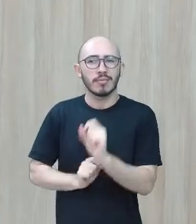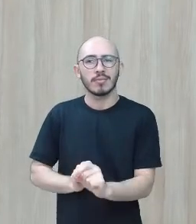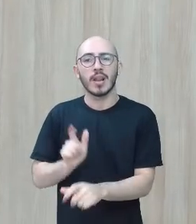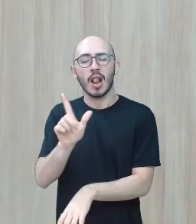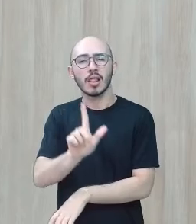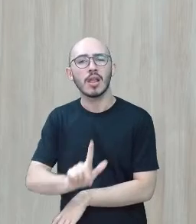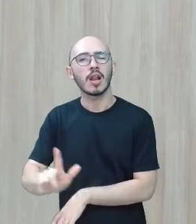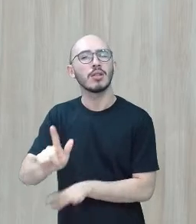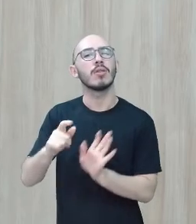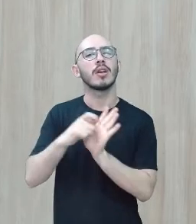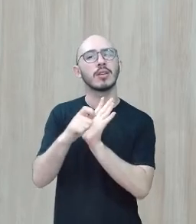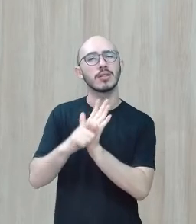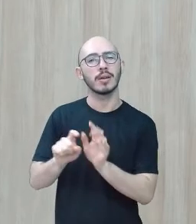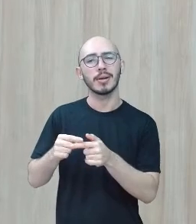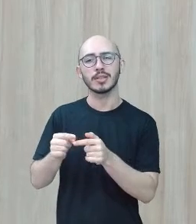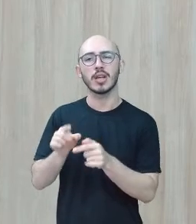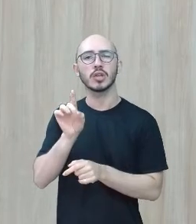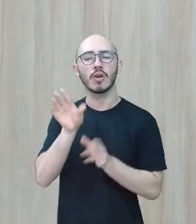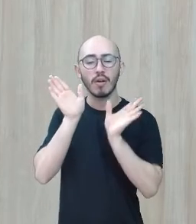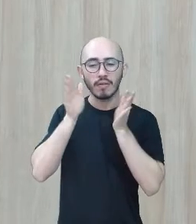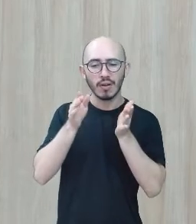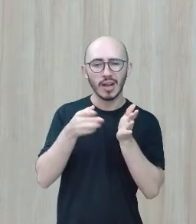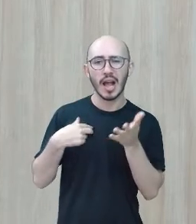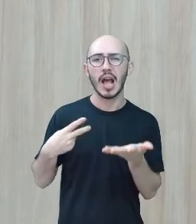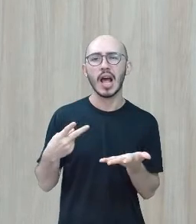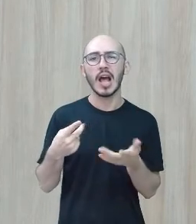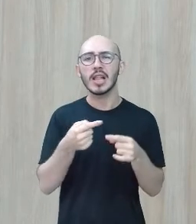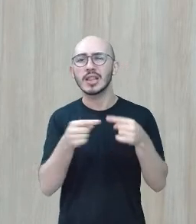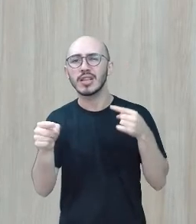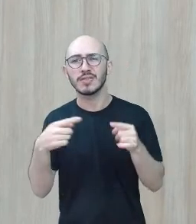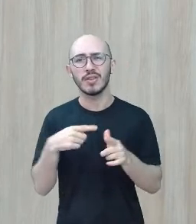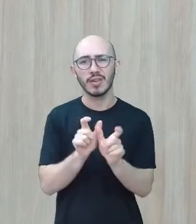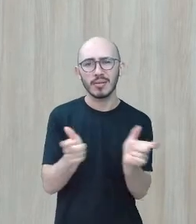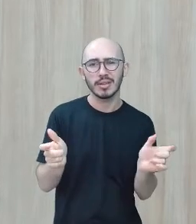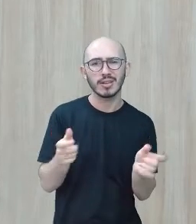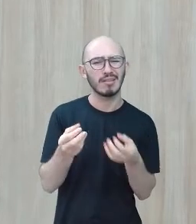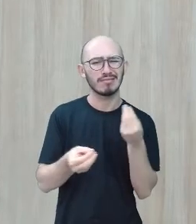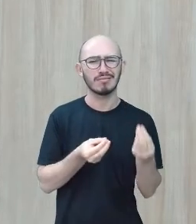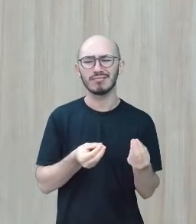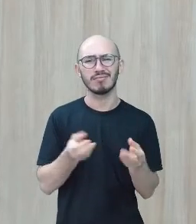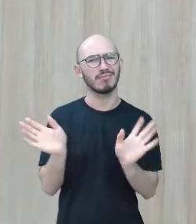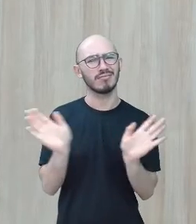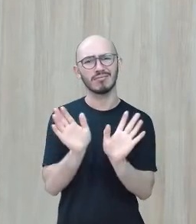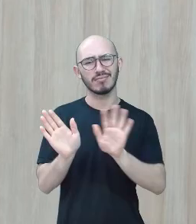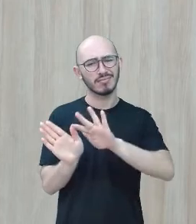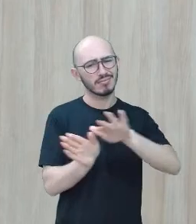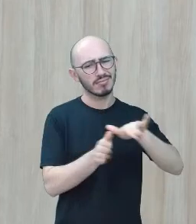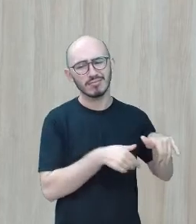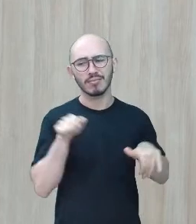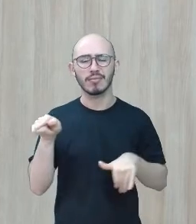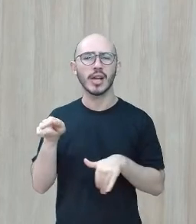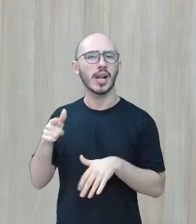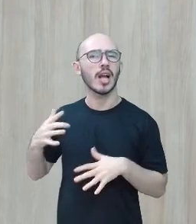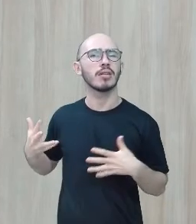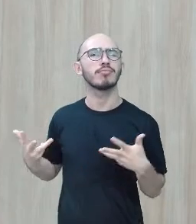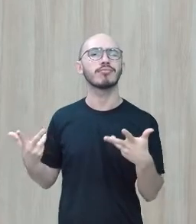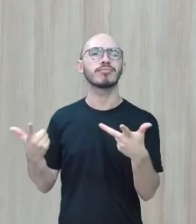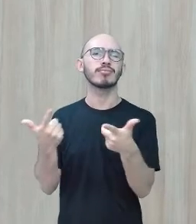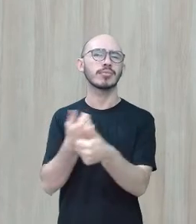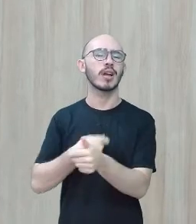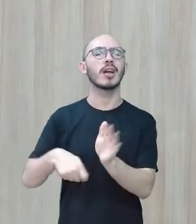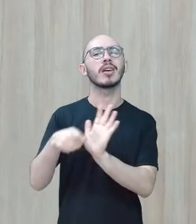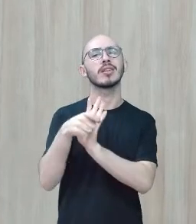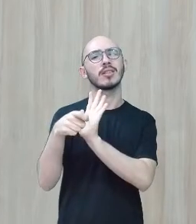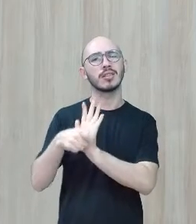desvios gramaticais, que é uma condição muito menor diante de tudo que ela escreve. Ela não